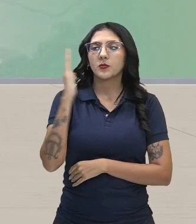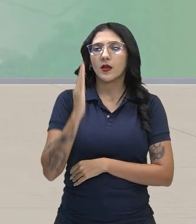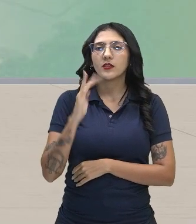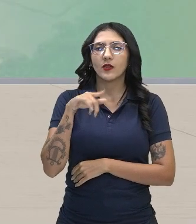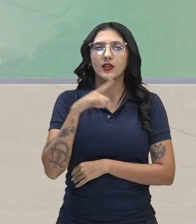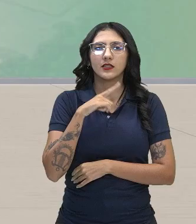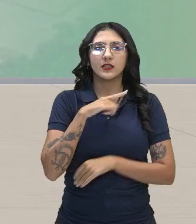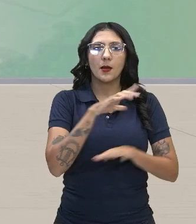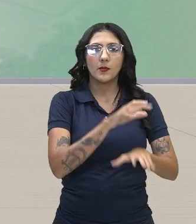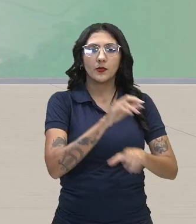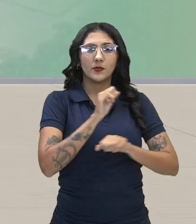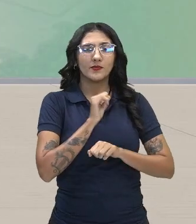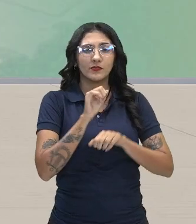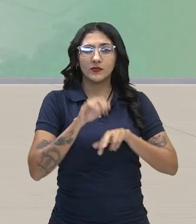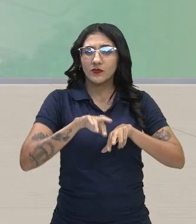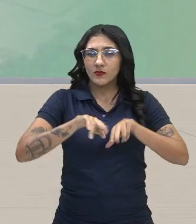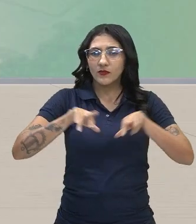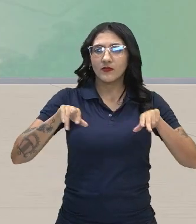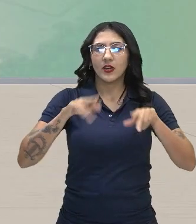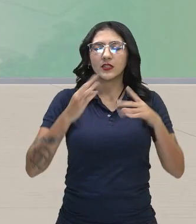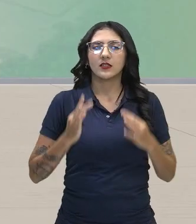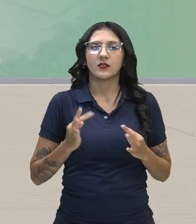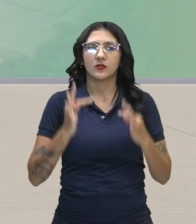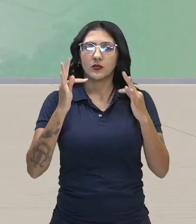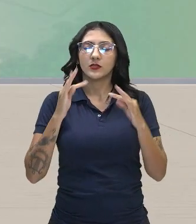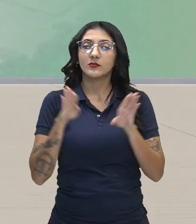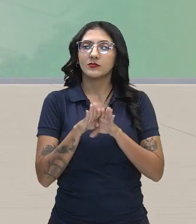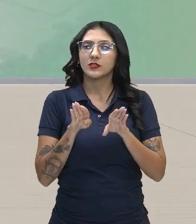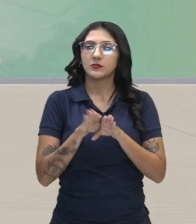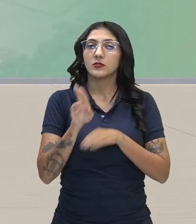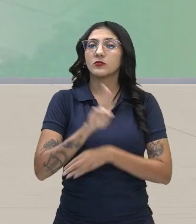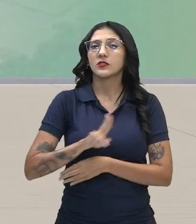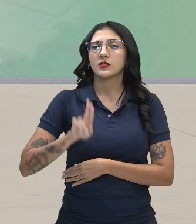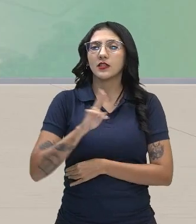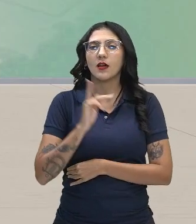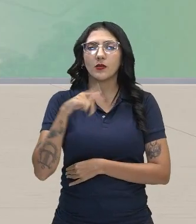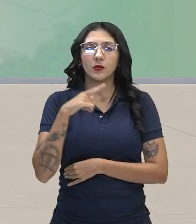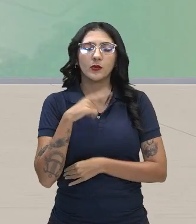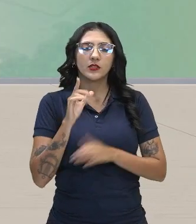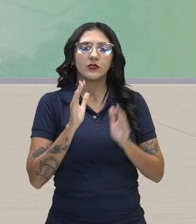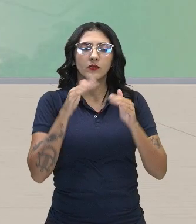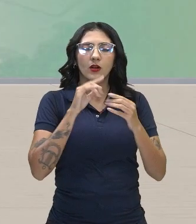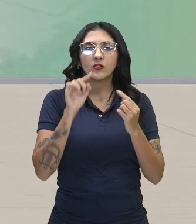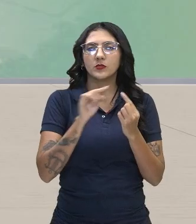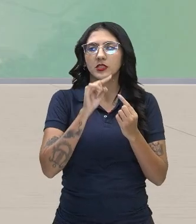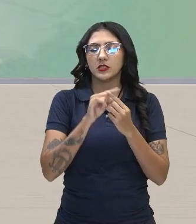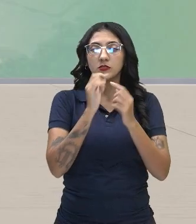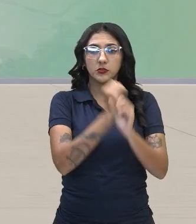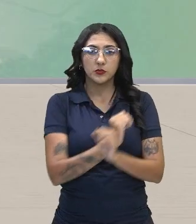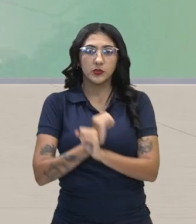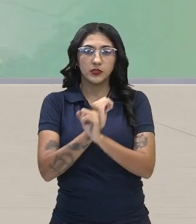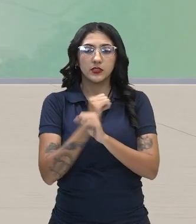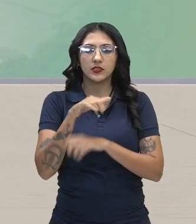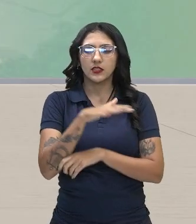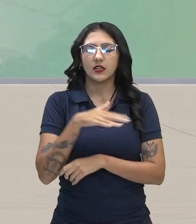dessas tecnologias e vai utilizá-los com esse intuito de defesa da região norte, defesa da Amazônia. Mas